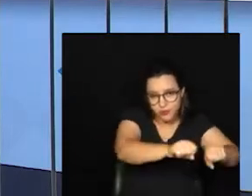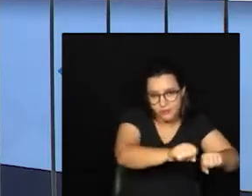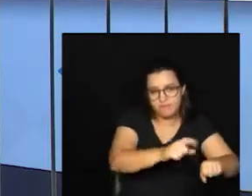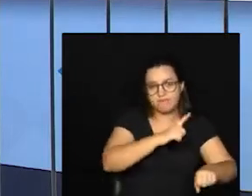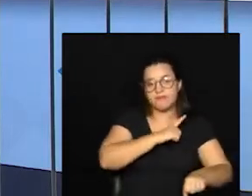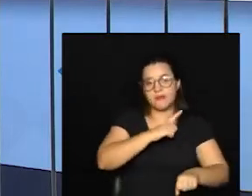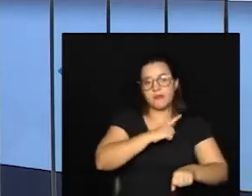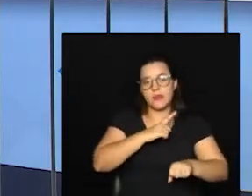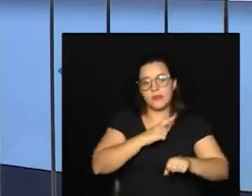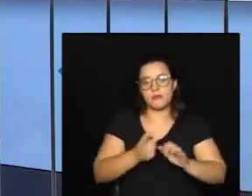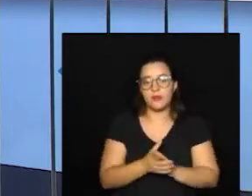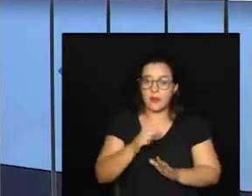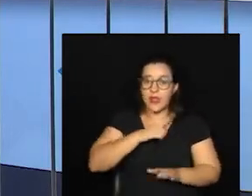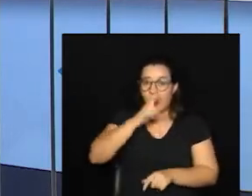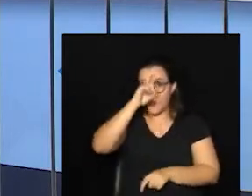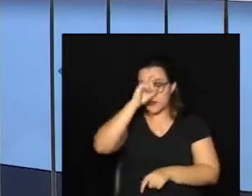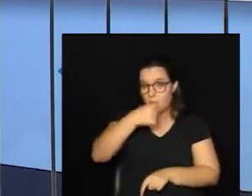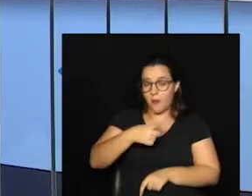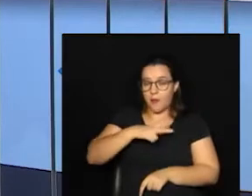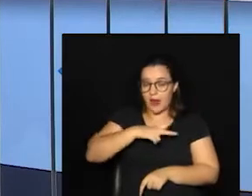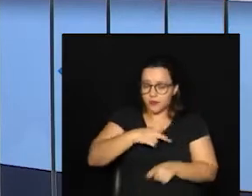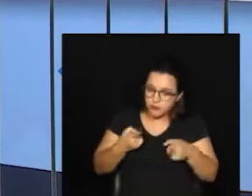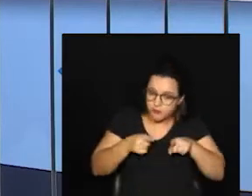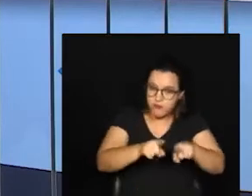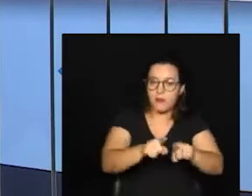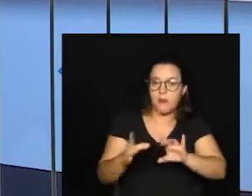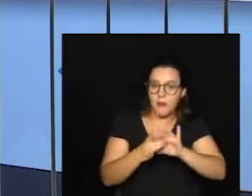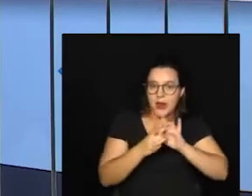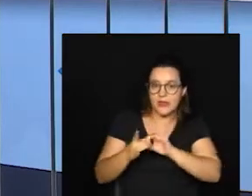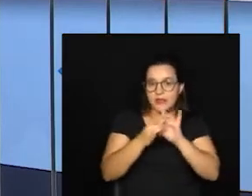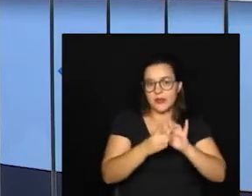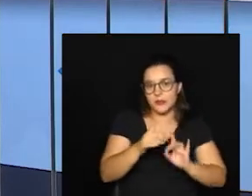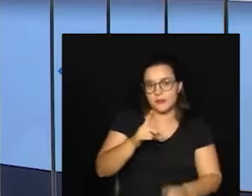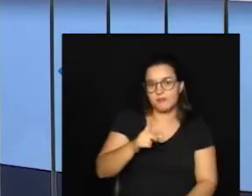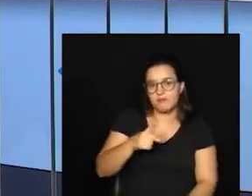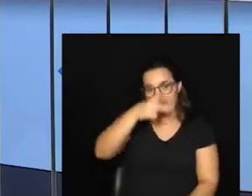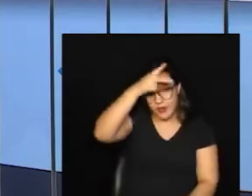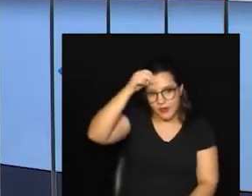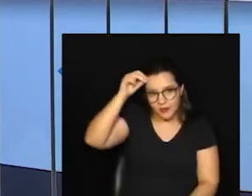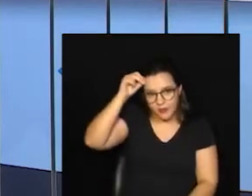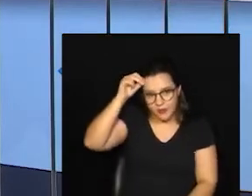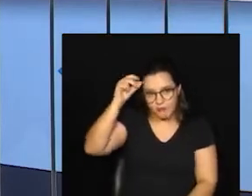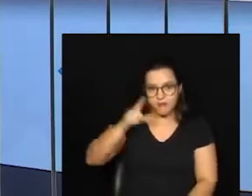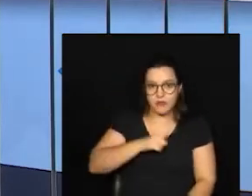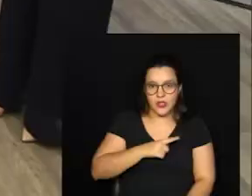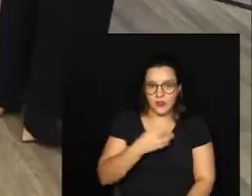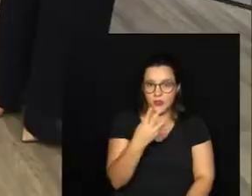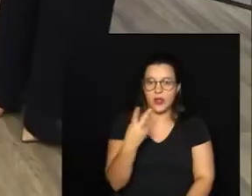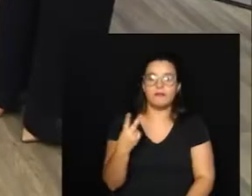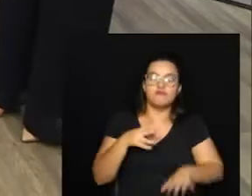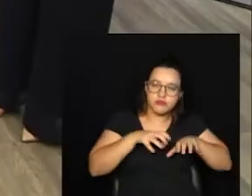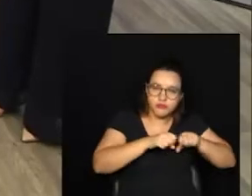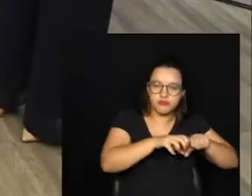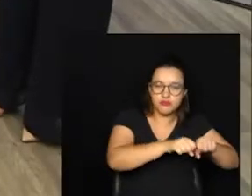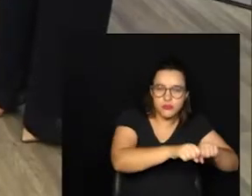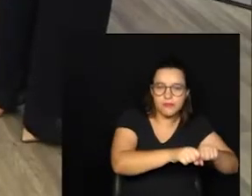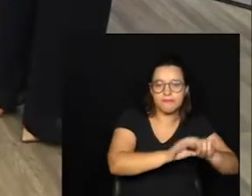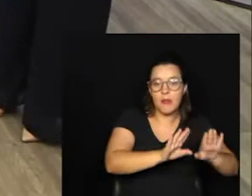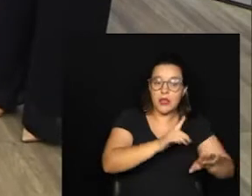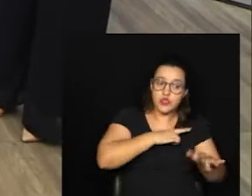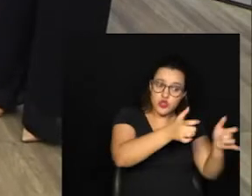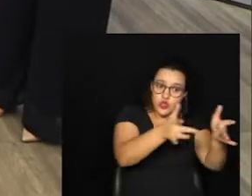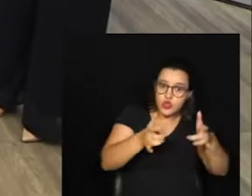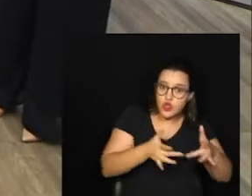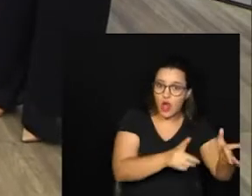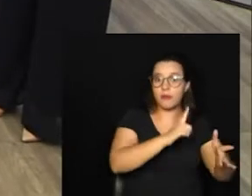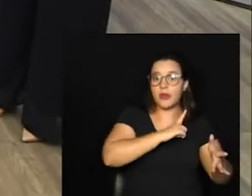que fizeram esse convênio com a Prefeitura, dos 93 leitos, 42 ocupados. Ô, Mina, na sexta-feira, a